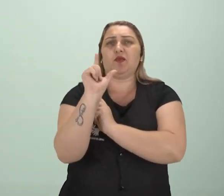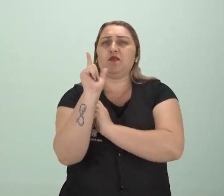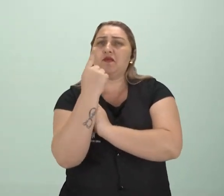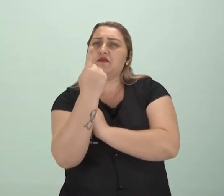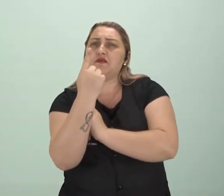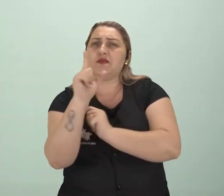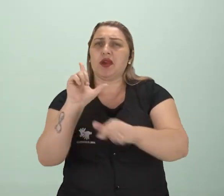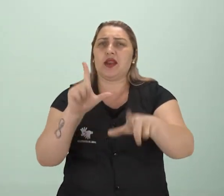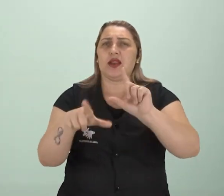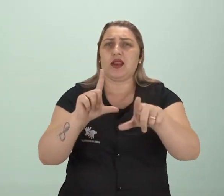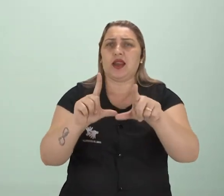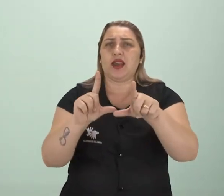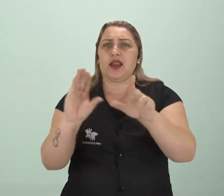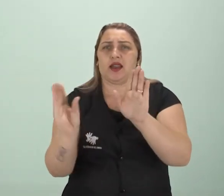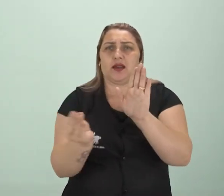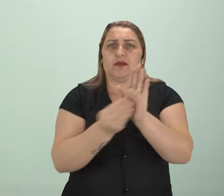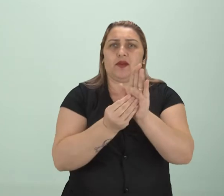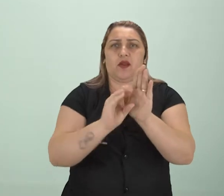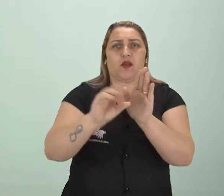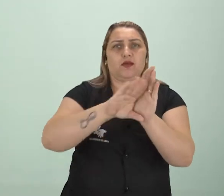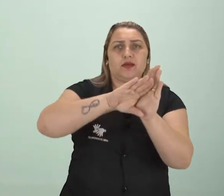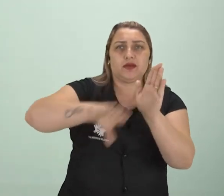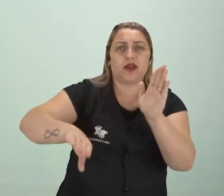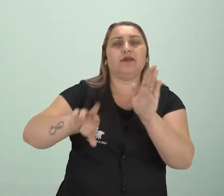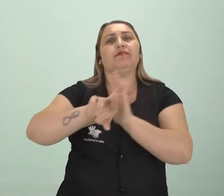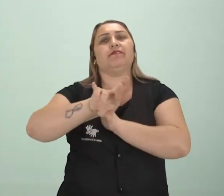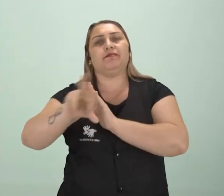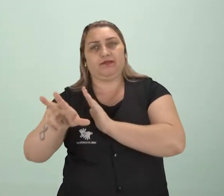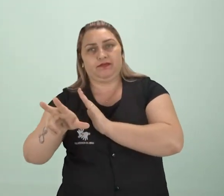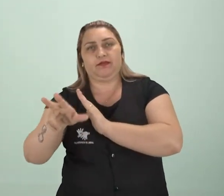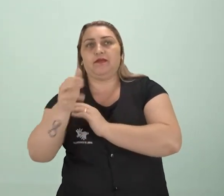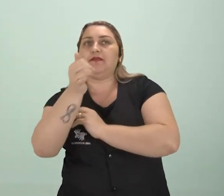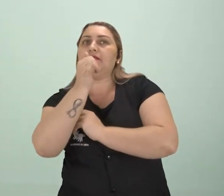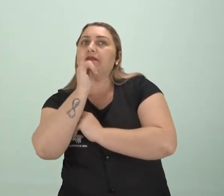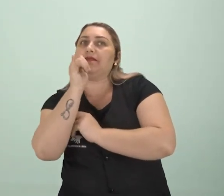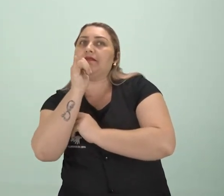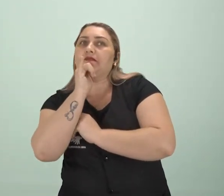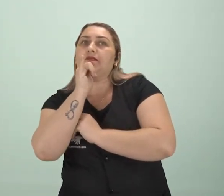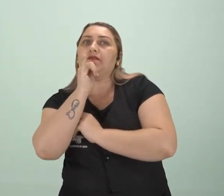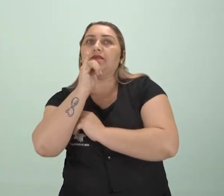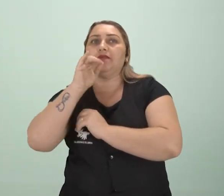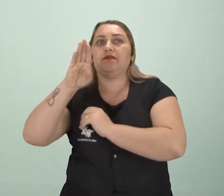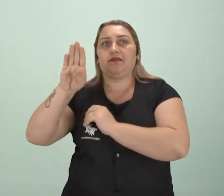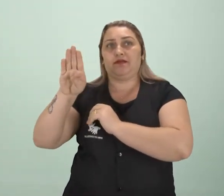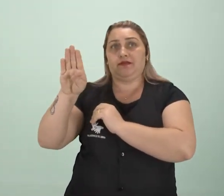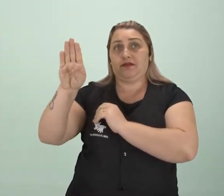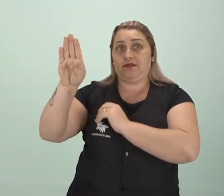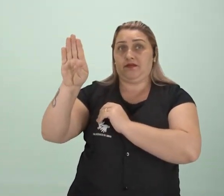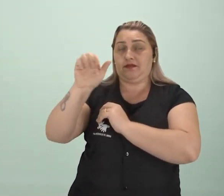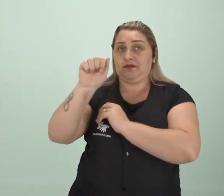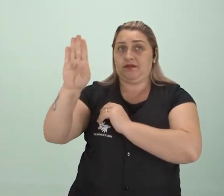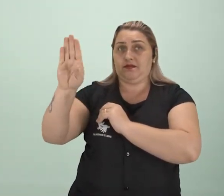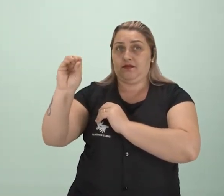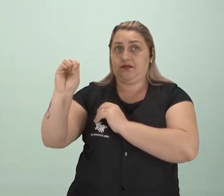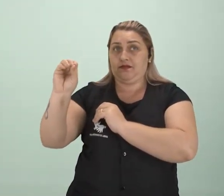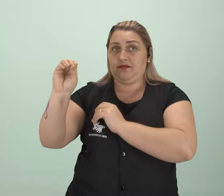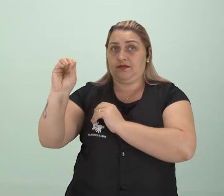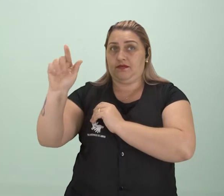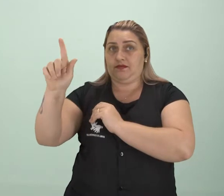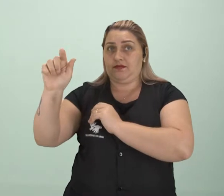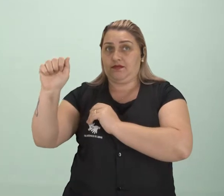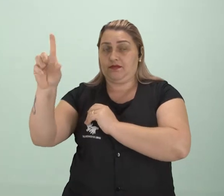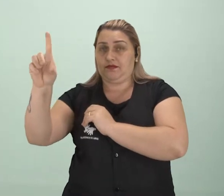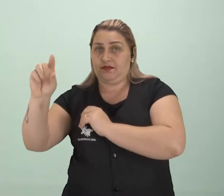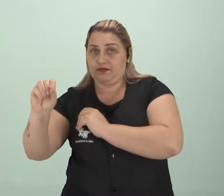letra que vai ou de uma letra que sai, são diferentes. Por exemplo, abogado, em